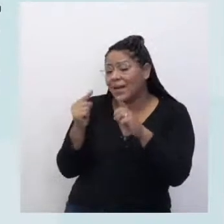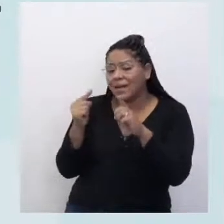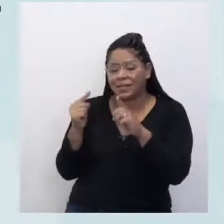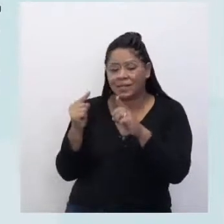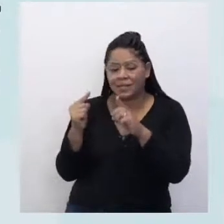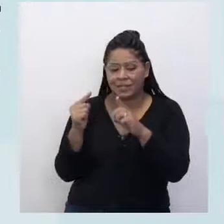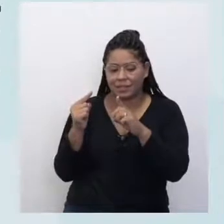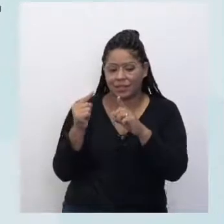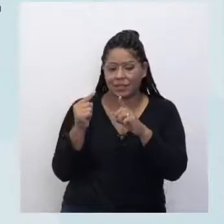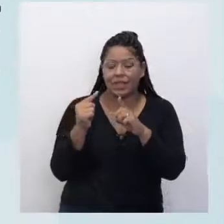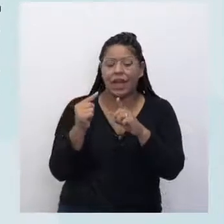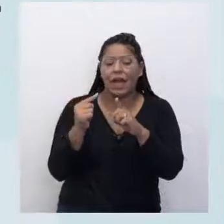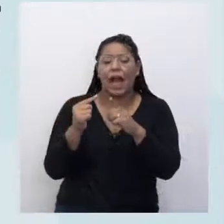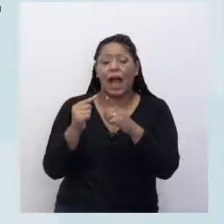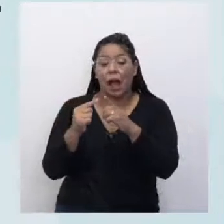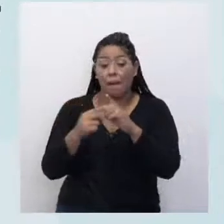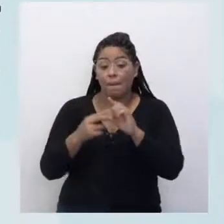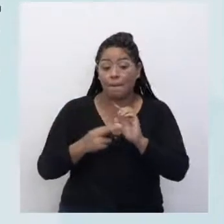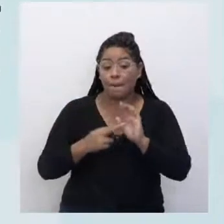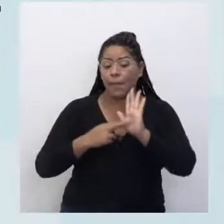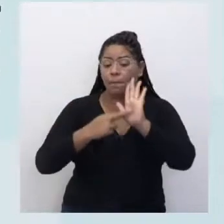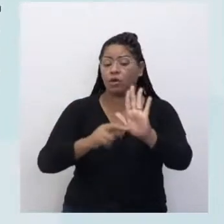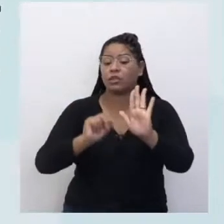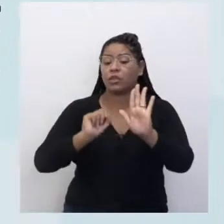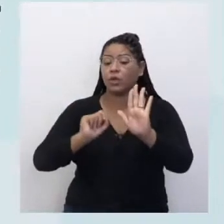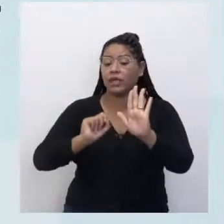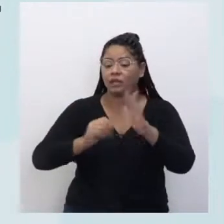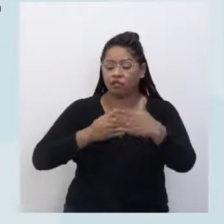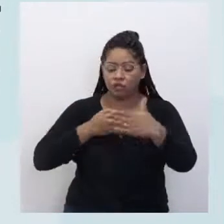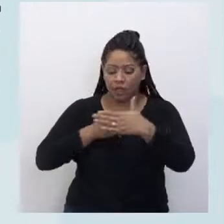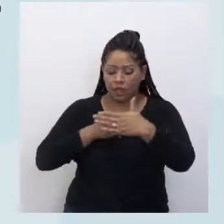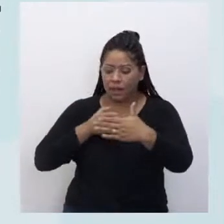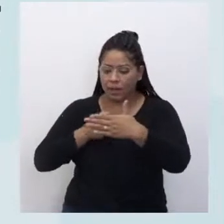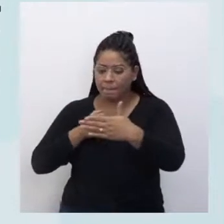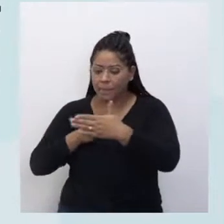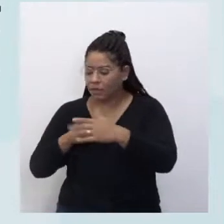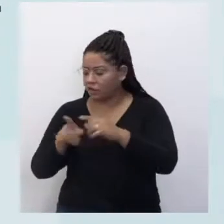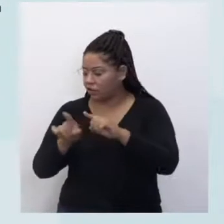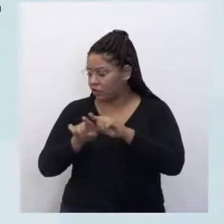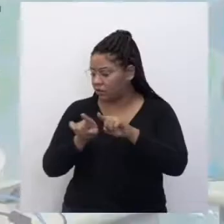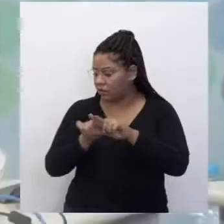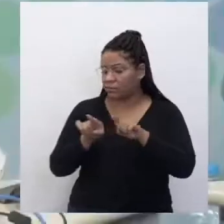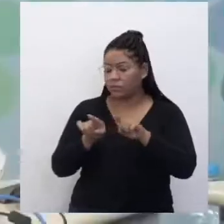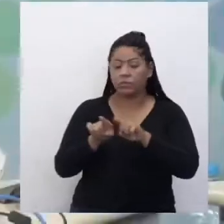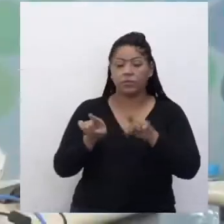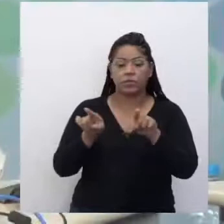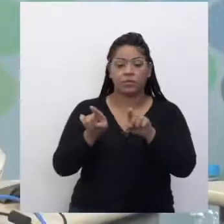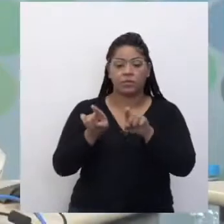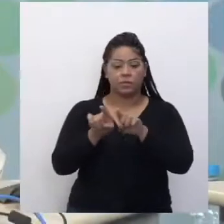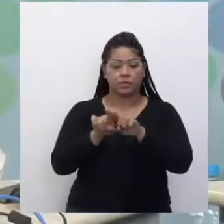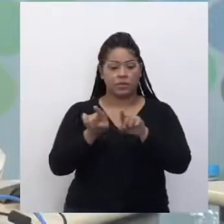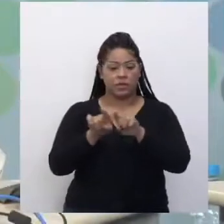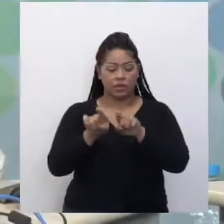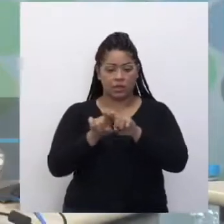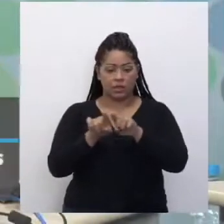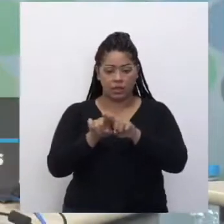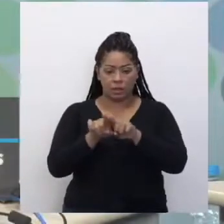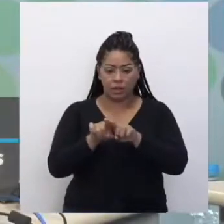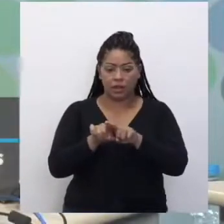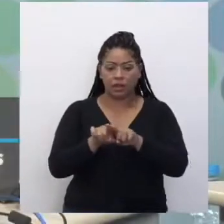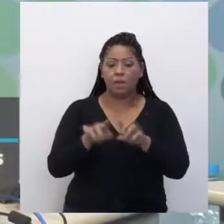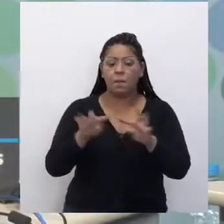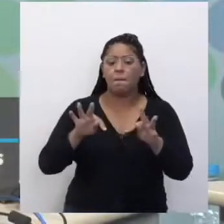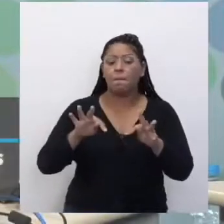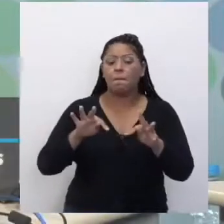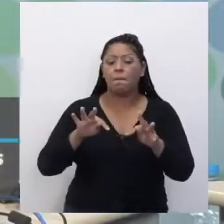e impor limites aos poderes do monarca. Então, vocês vejam que esse grande conselho, que era formado por nobres aí,